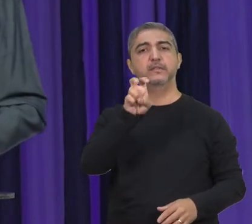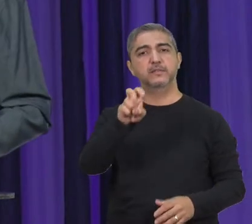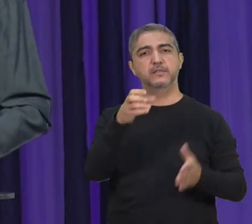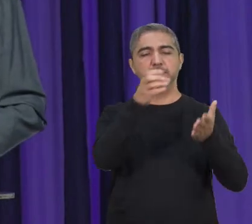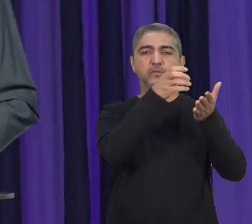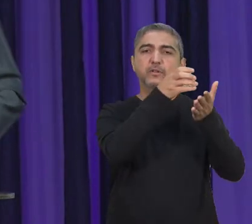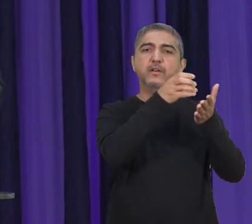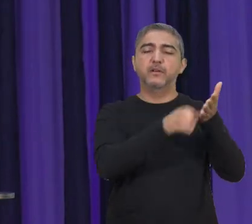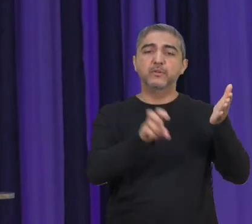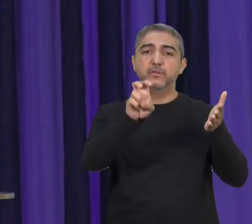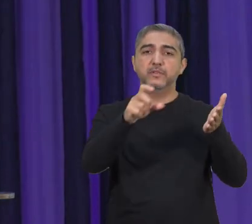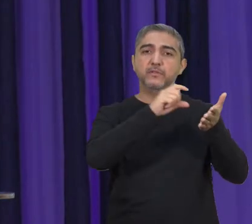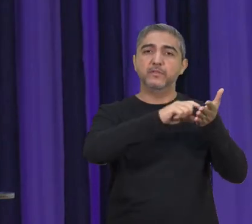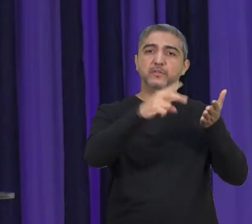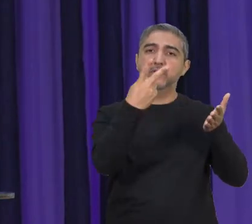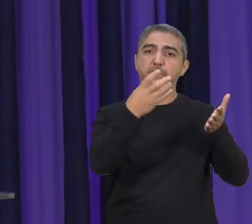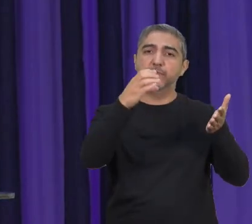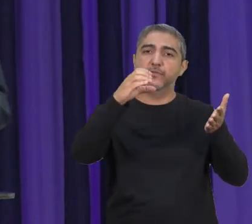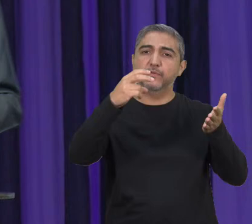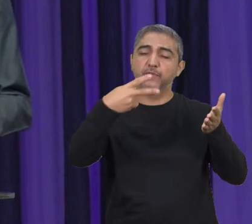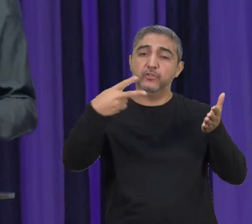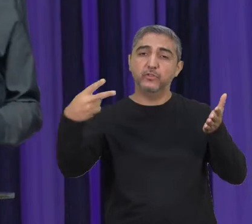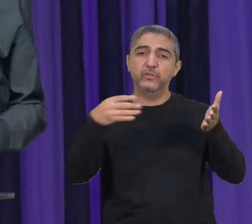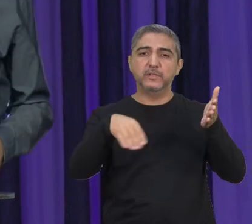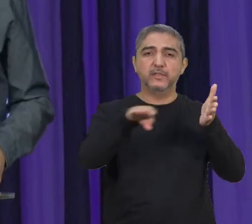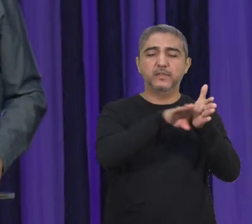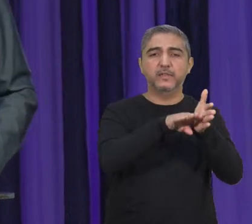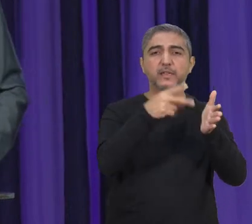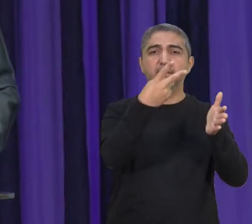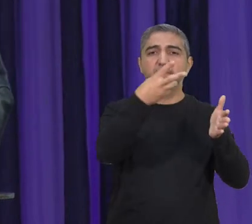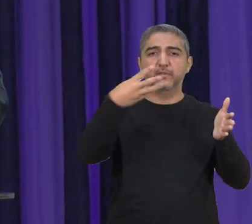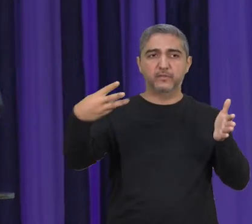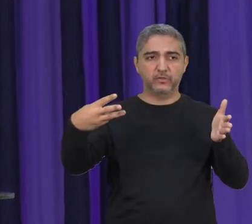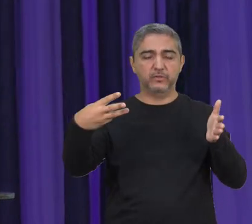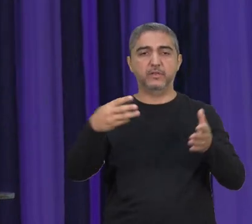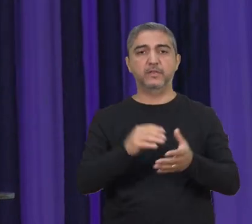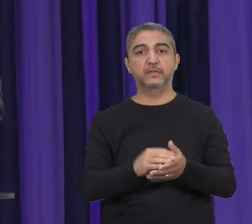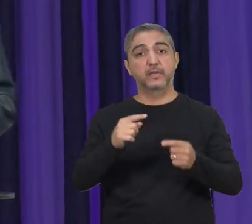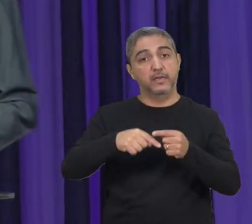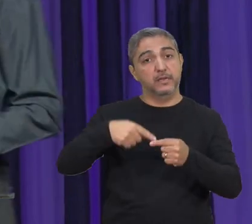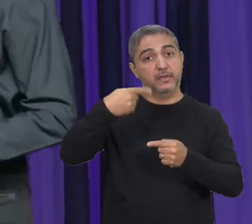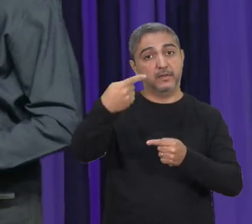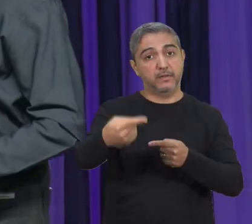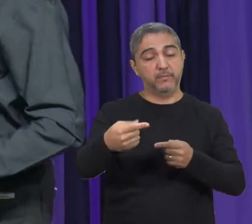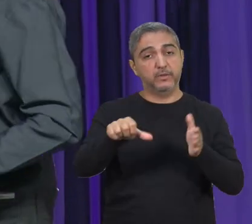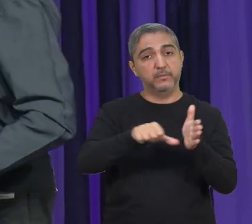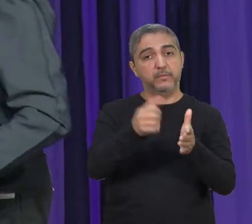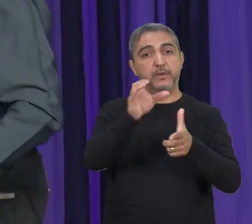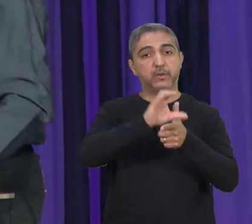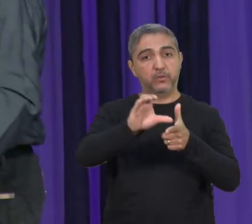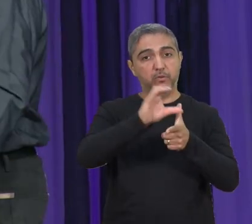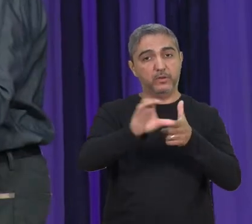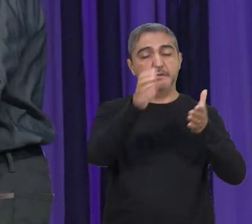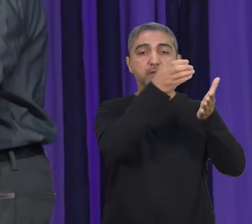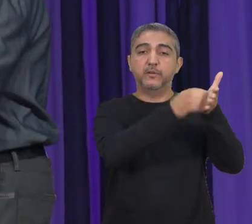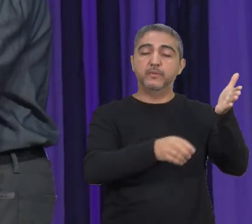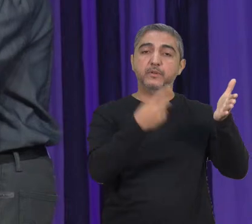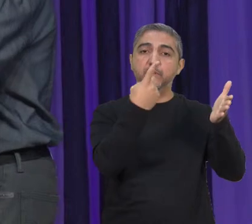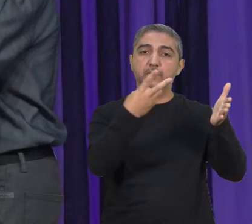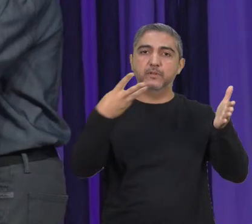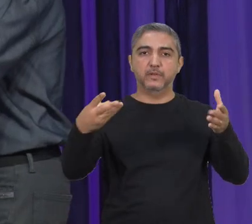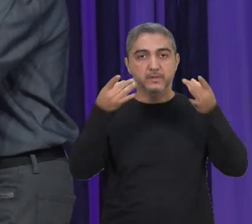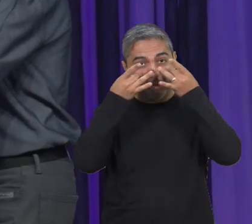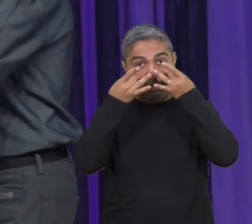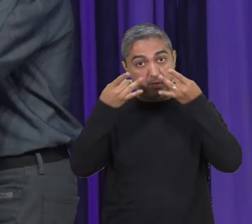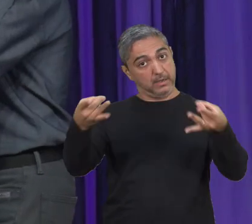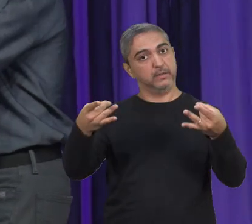grande texto do amor, 1 Coríntios 13. E eu gostaria que você prestasse muita atenção